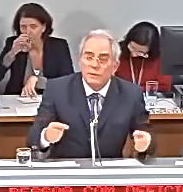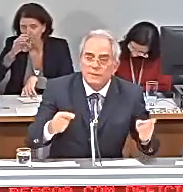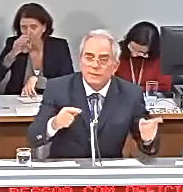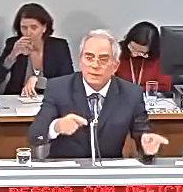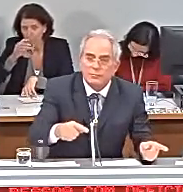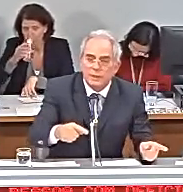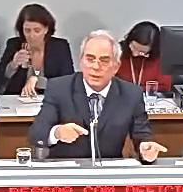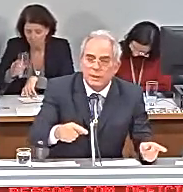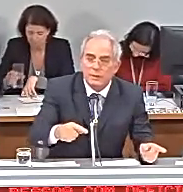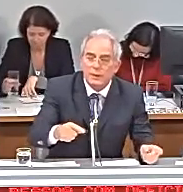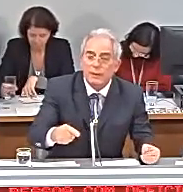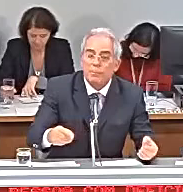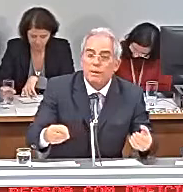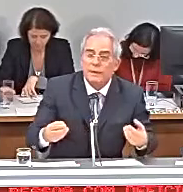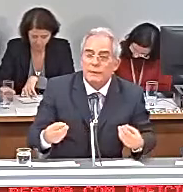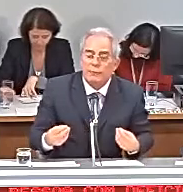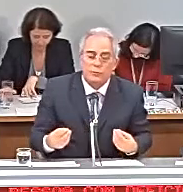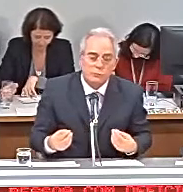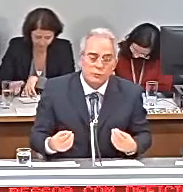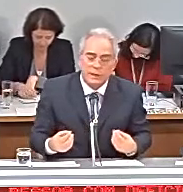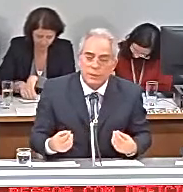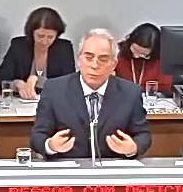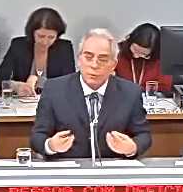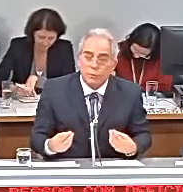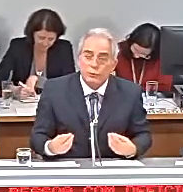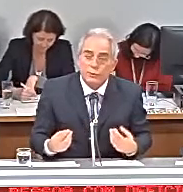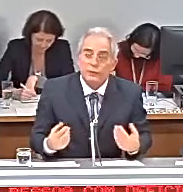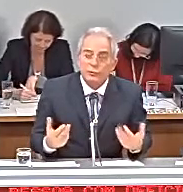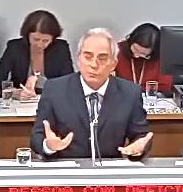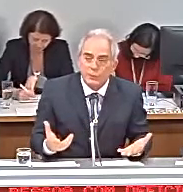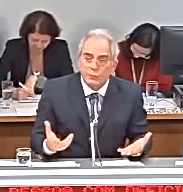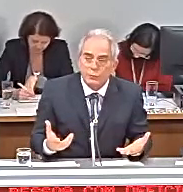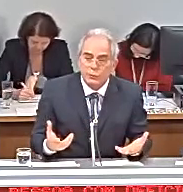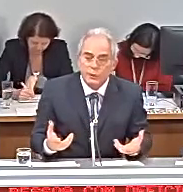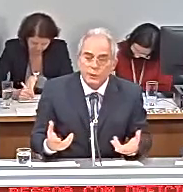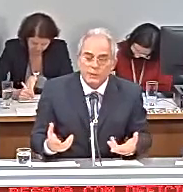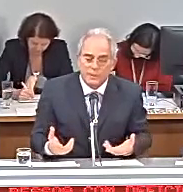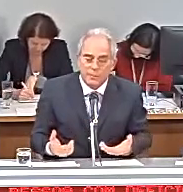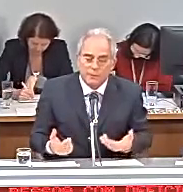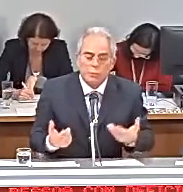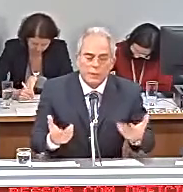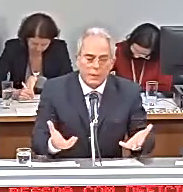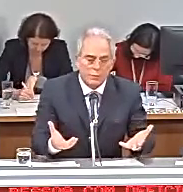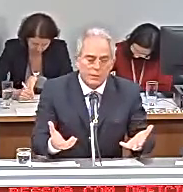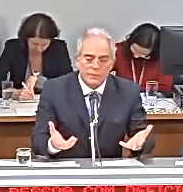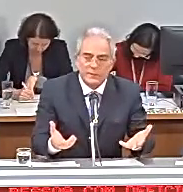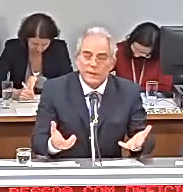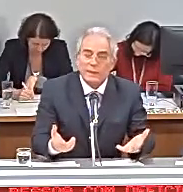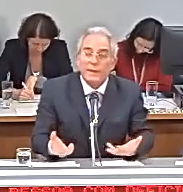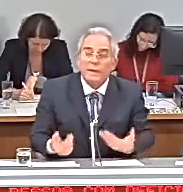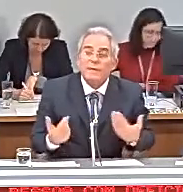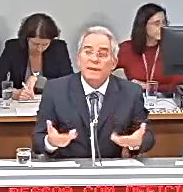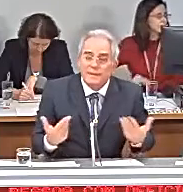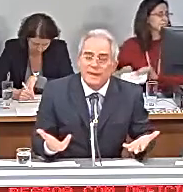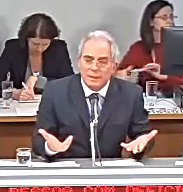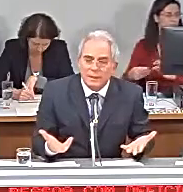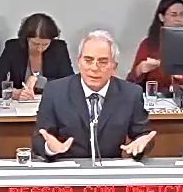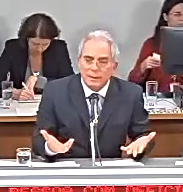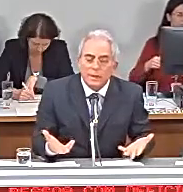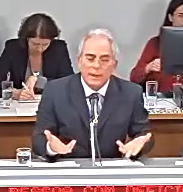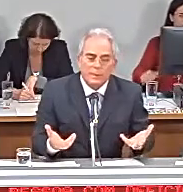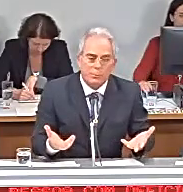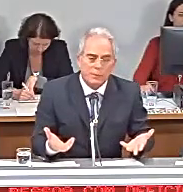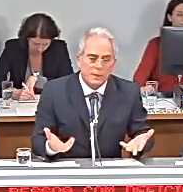Cine da cidade dela, para que ela fosse buscar uma oportunidade de emprego e saber com quem conversar e quem